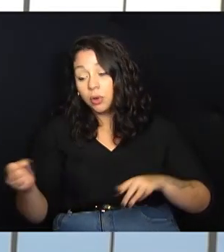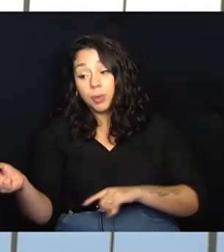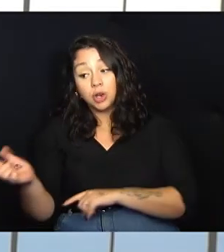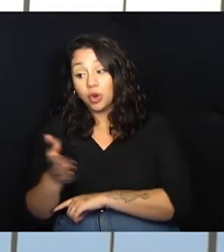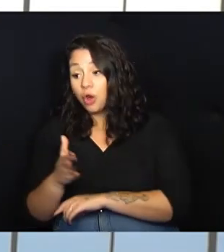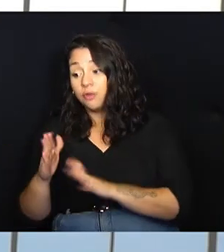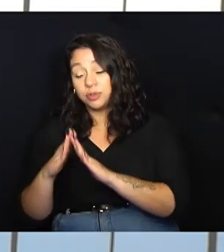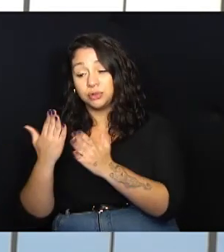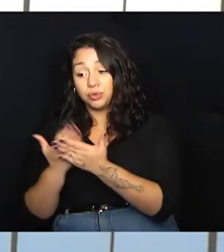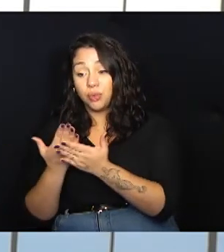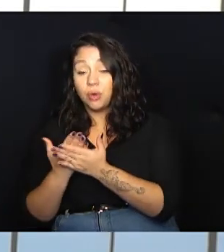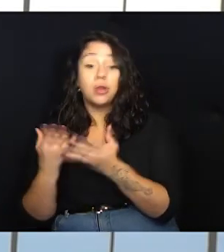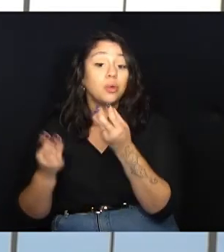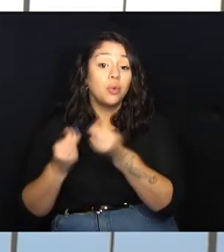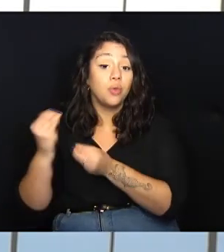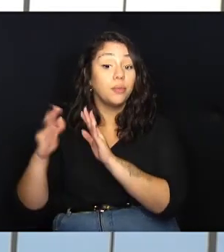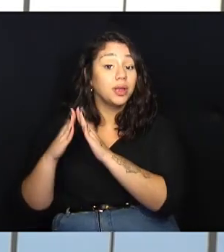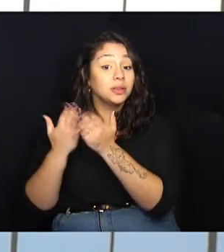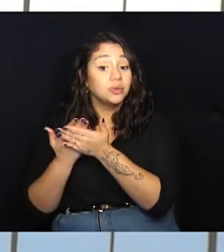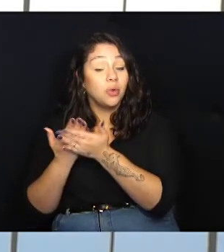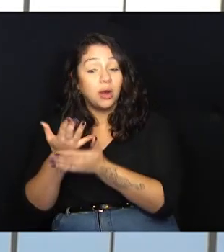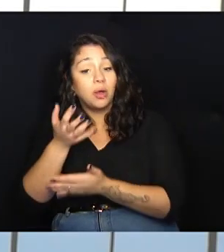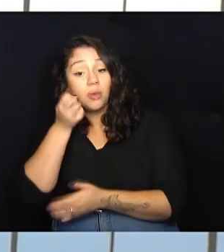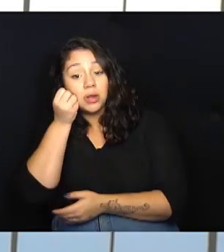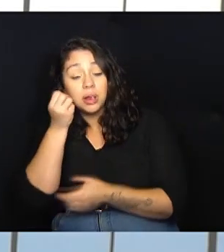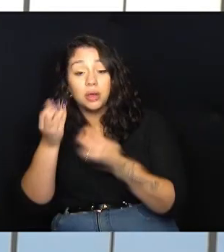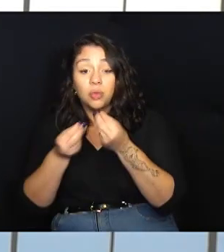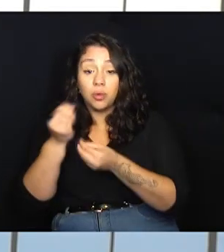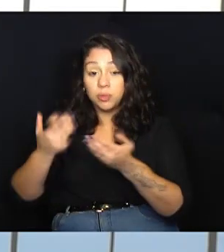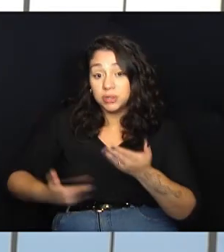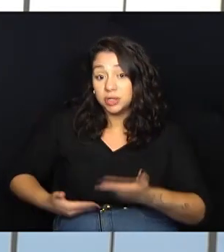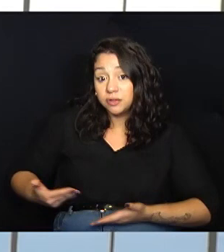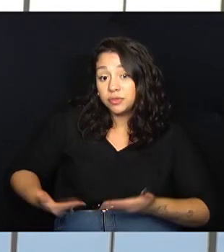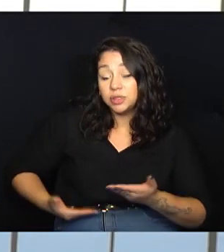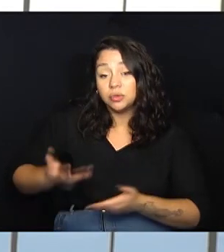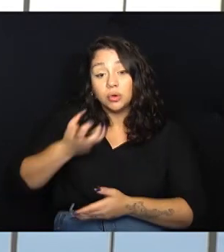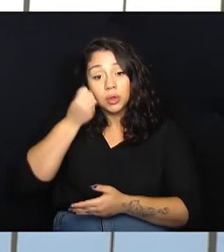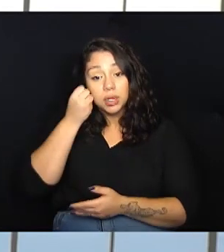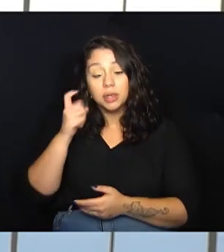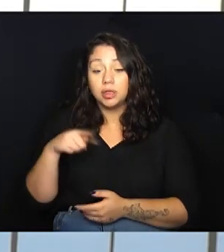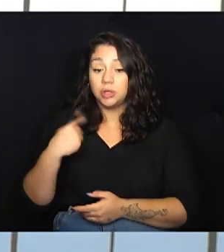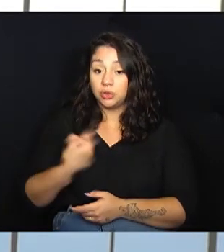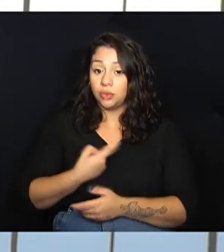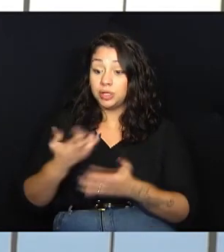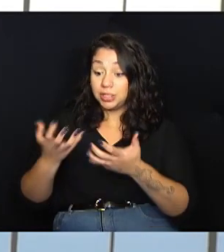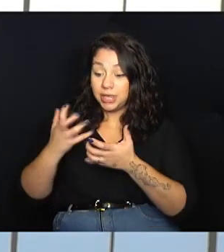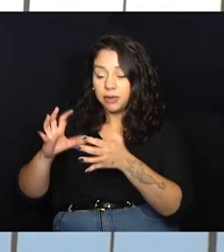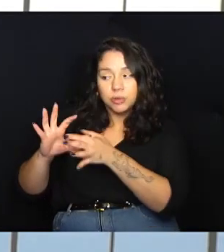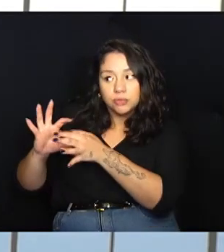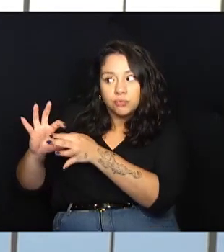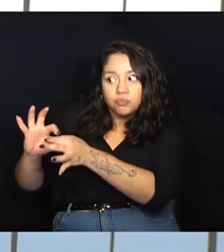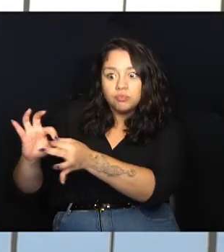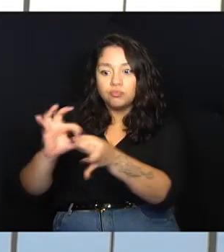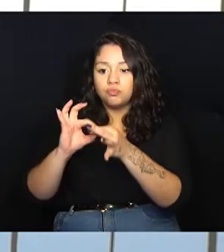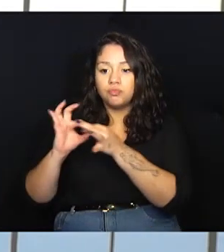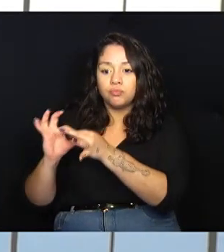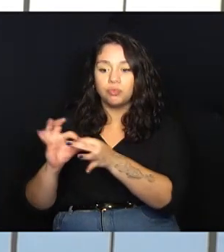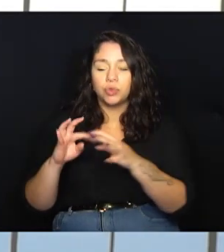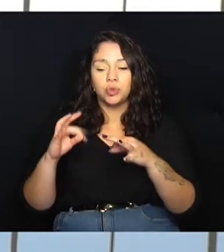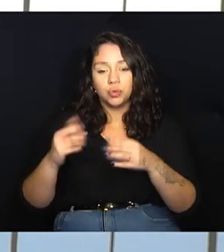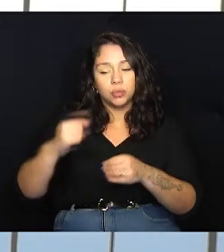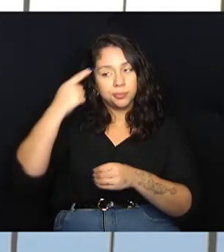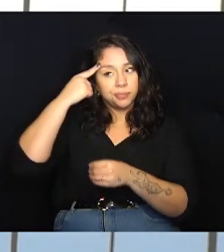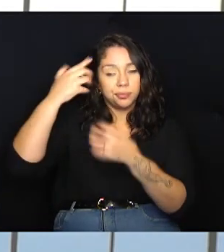né, como que essa escola também vai acolher, como que os serviços vão acolher. Então a gente está aqui para dar liga nisso tudo, né, e pensar juntamente